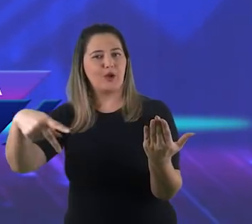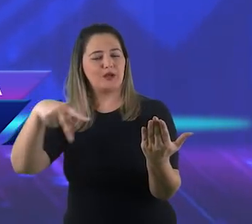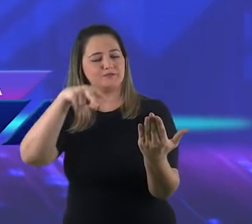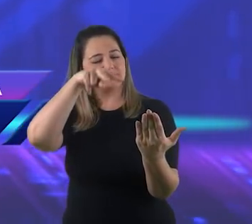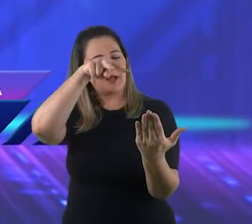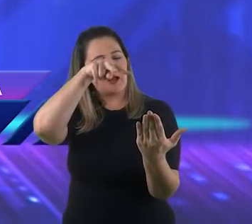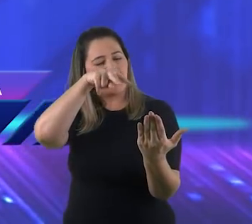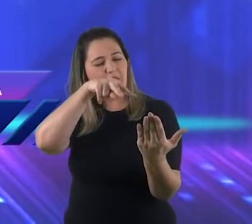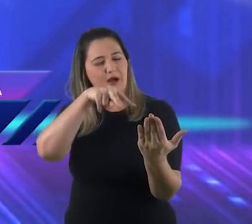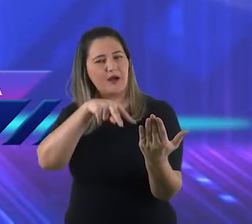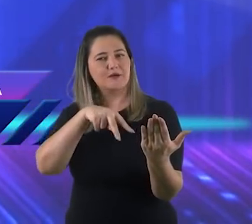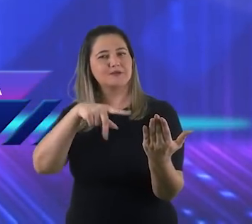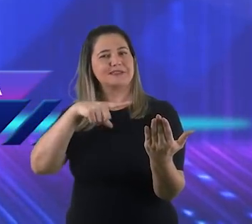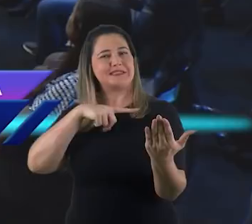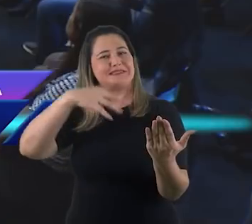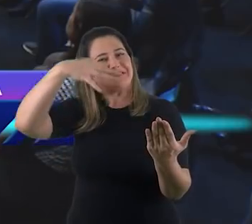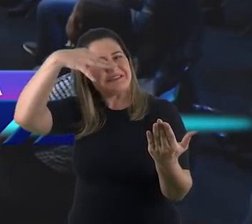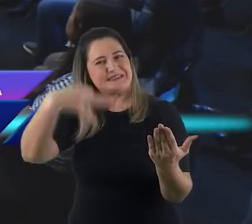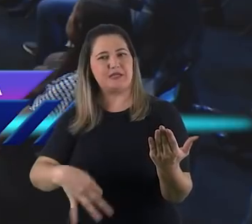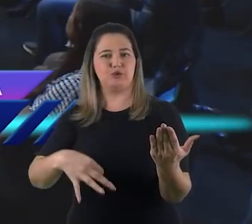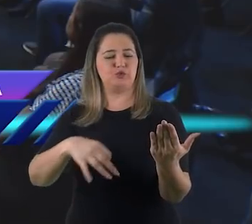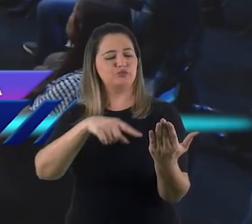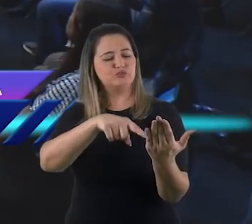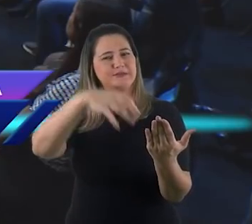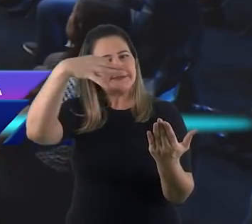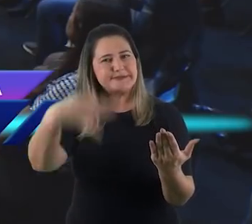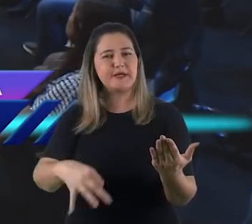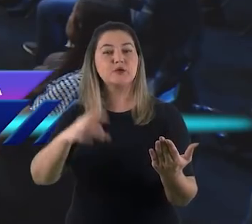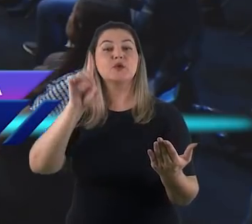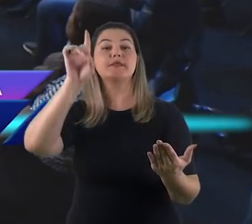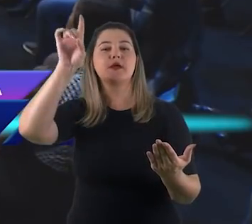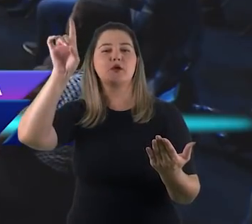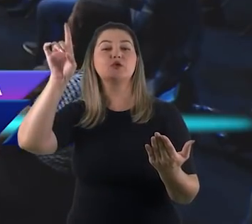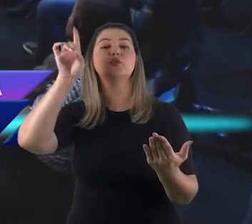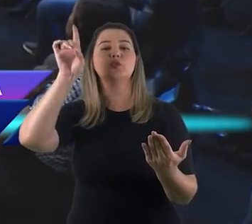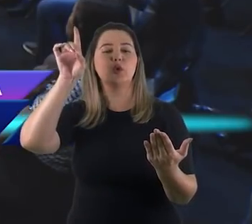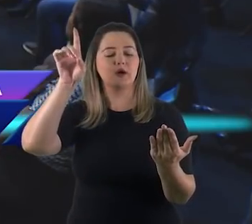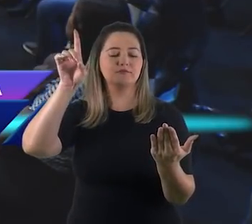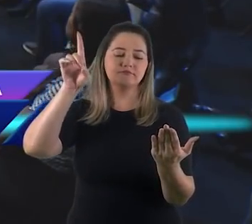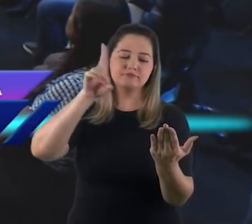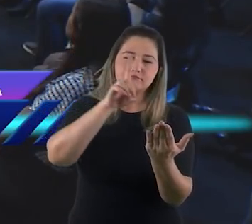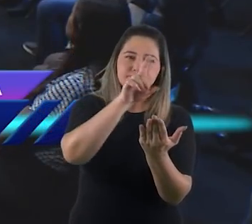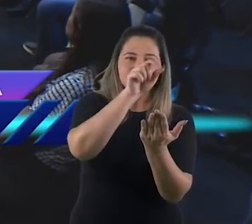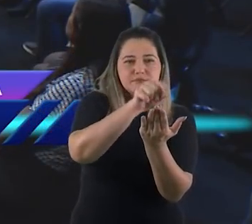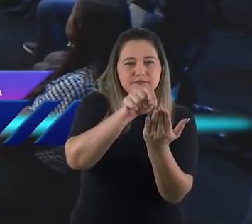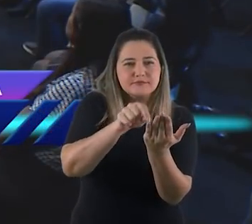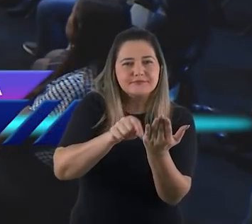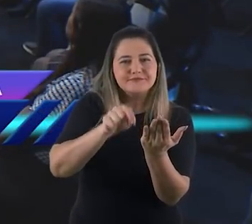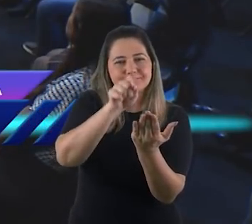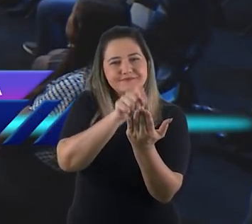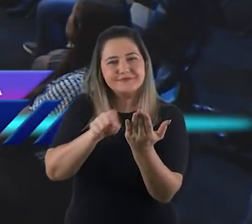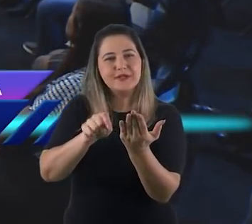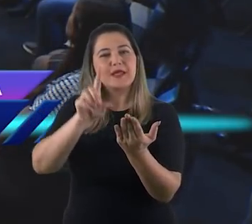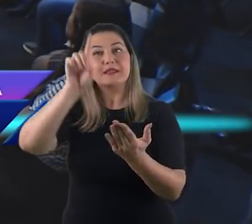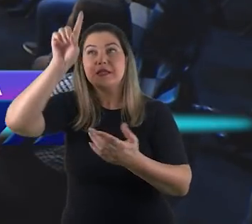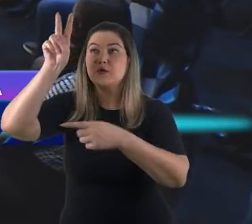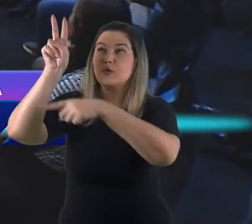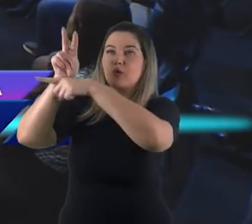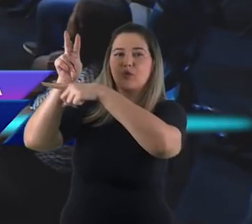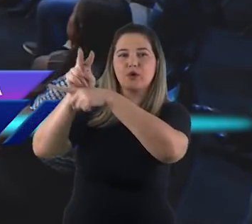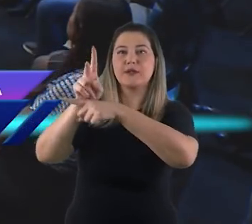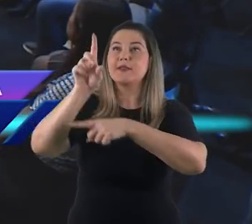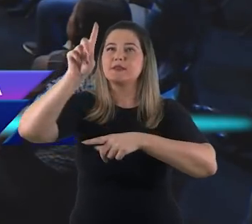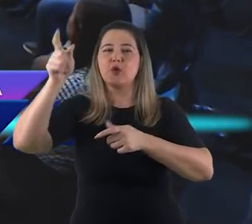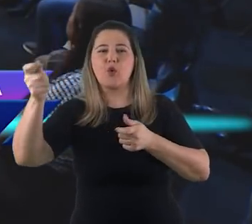com a certeza de que é Deus quem está por trás. É Deus quem está cuidando de